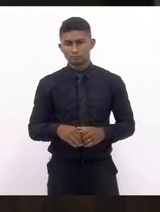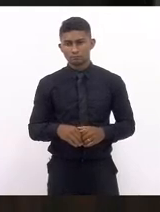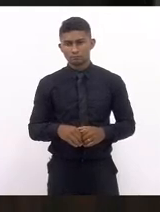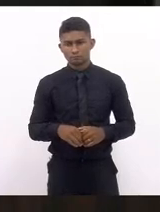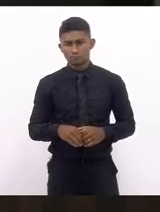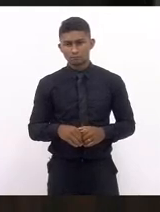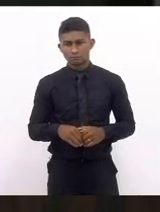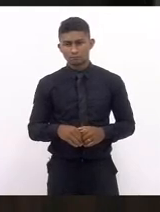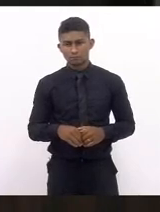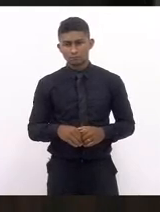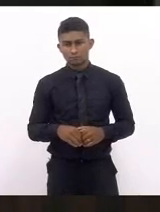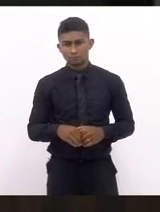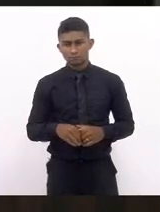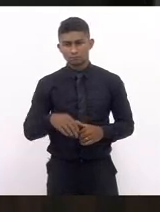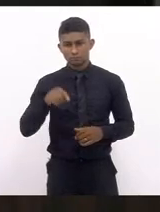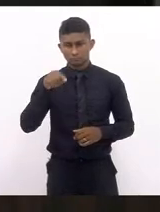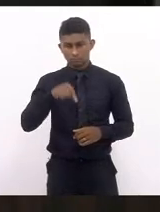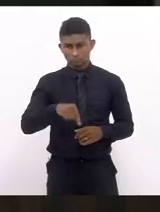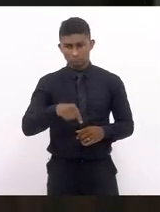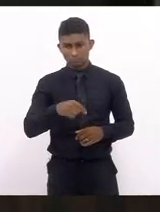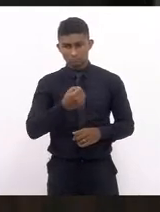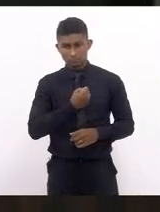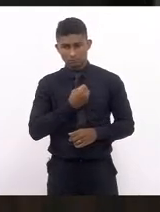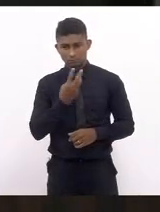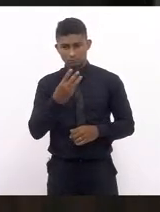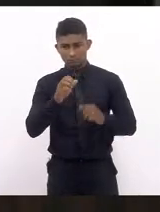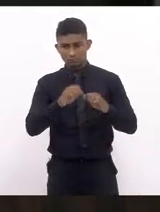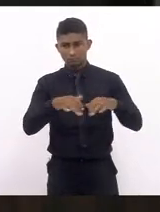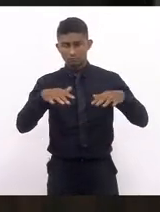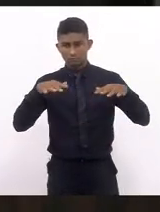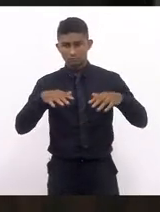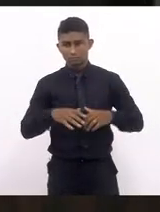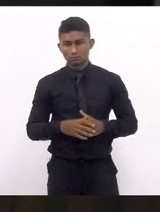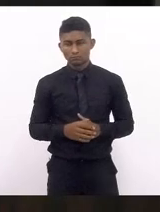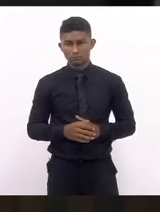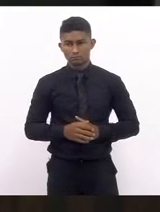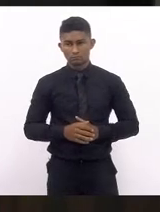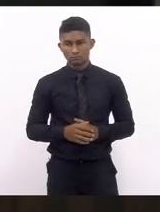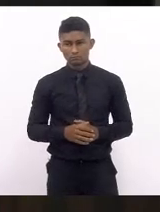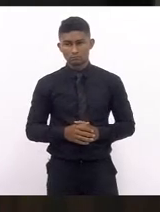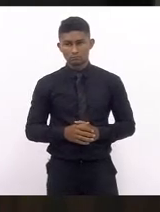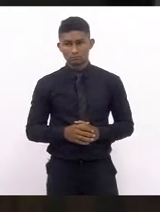a terceira sessão Legislativa da décima segunda legislatura presidência